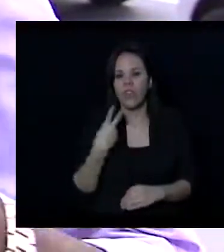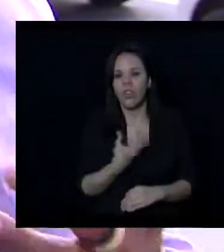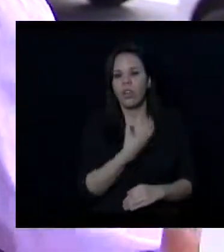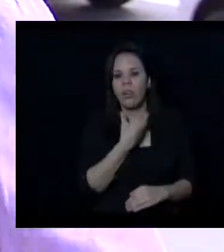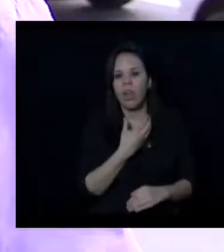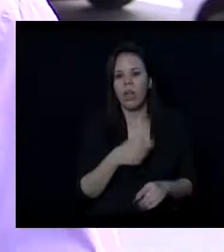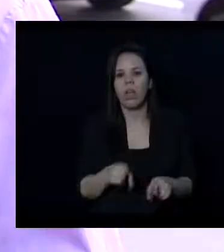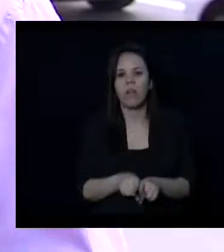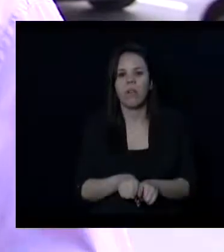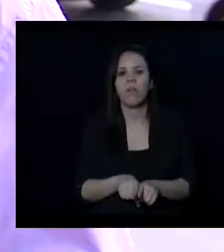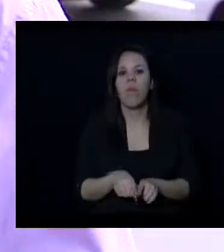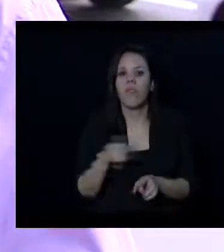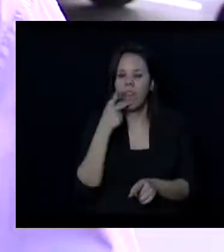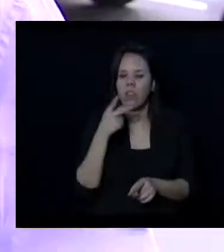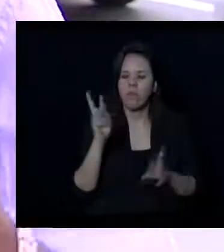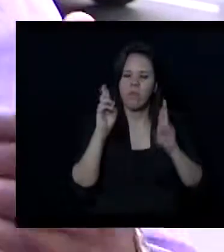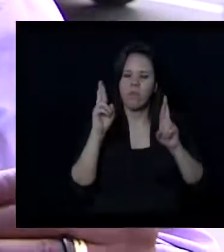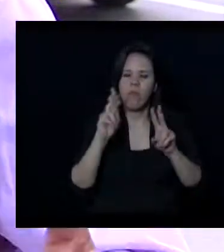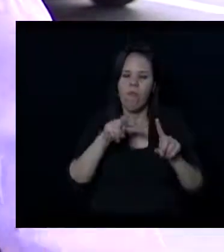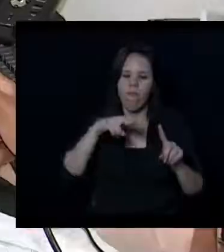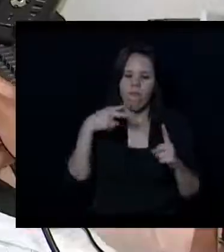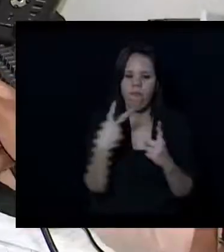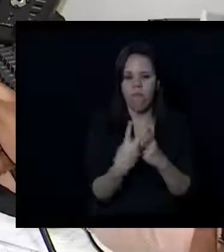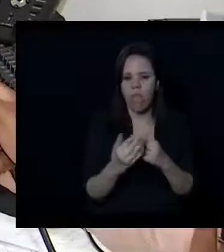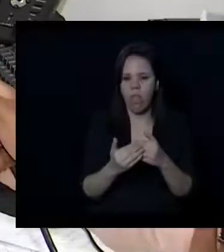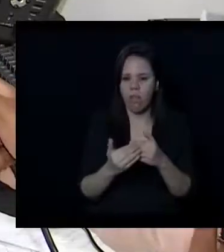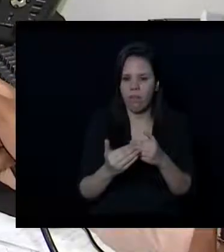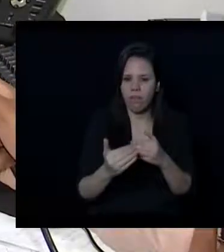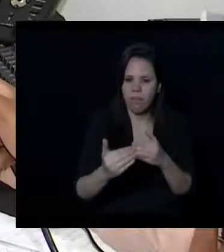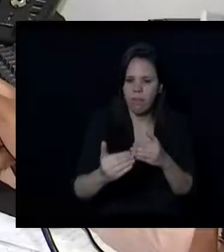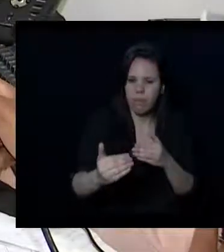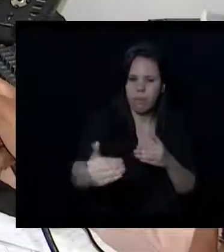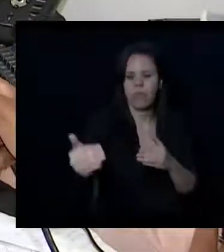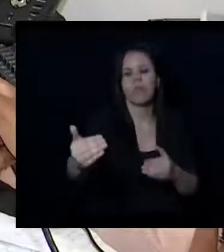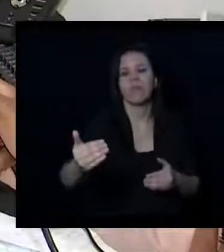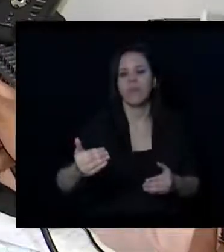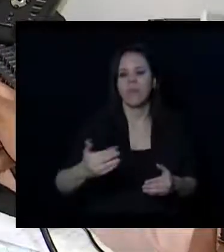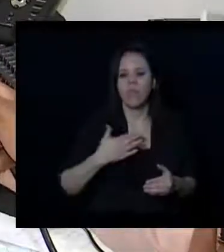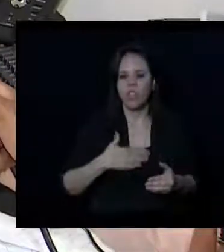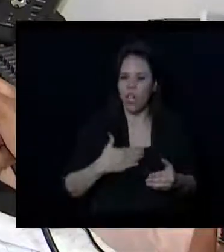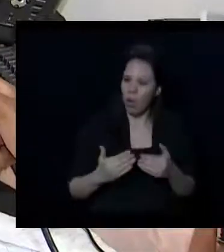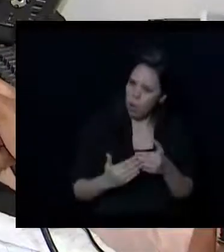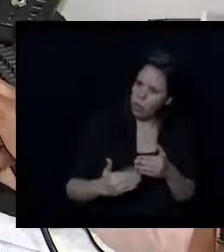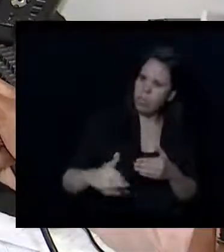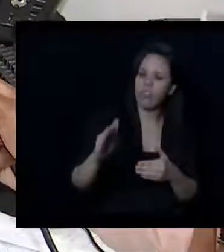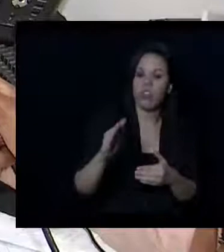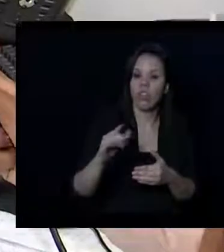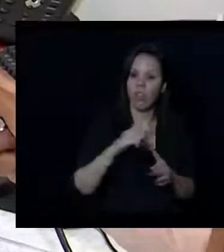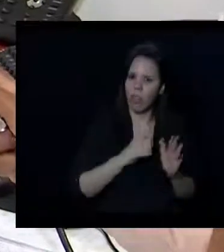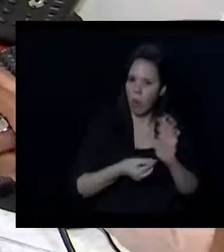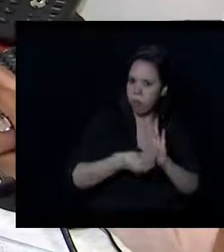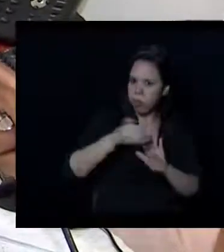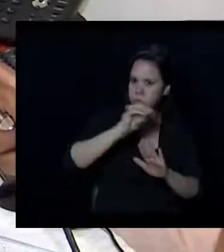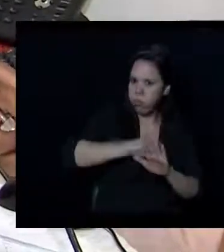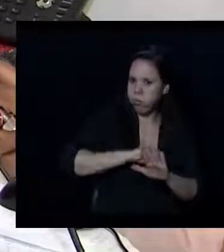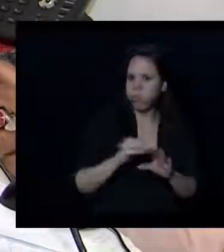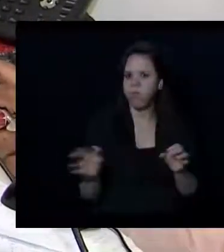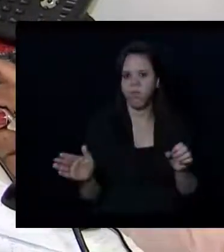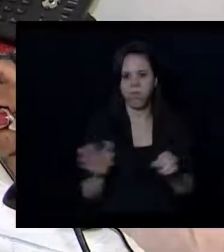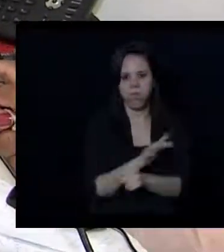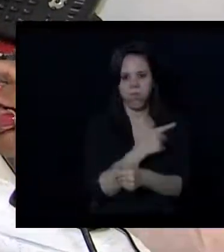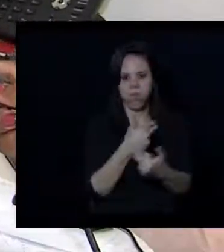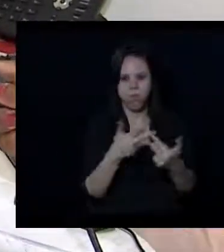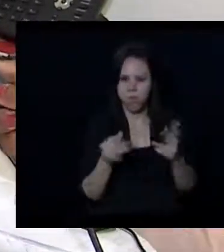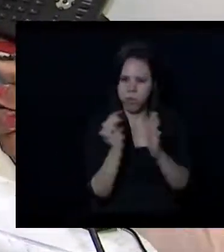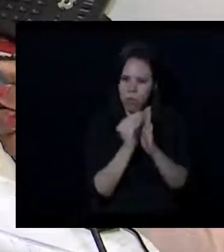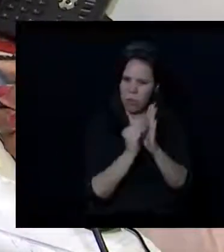falou sobre a expectativa para o segundo semestre. Nós estamos com uma agenda bastante robusta, né? A nossa